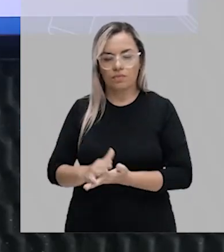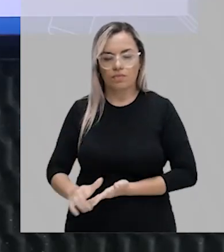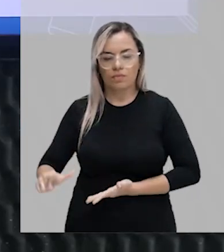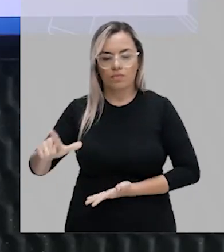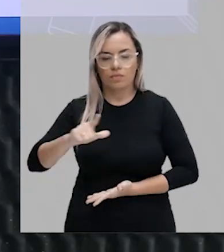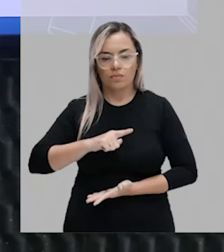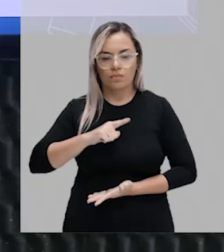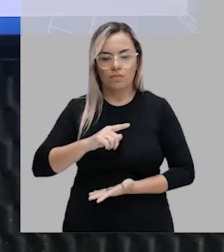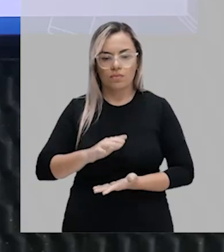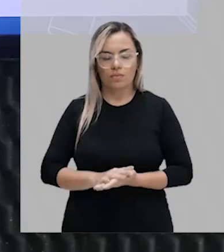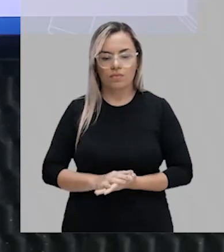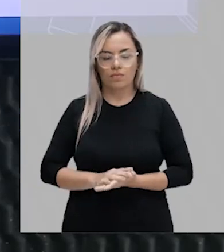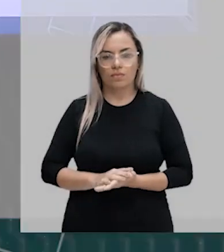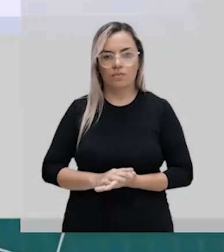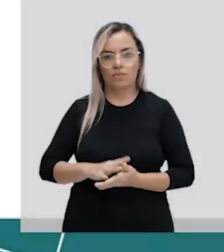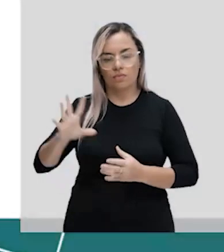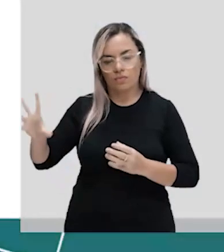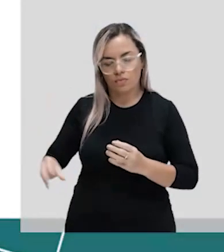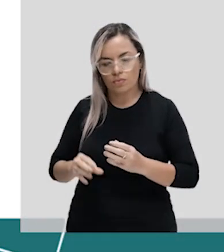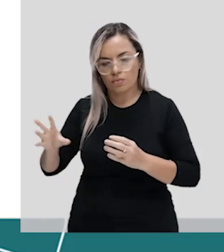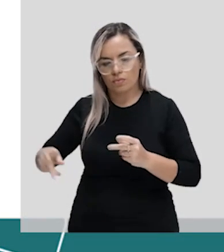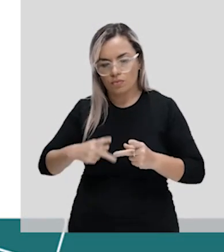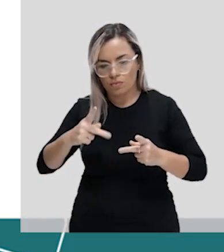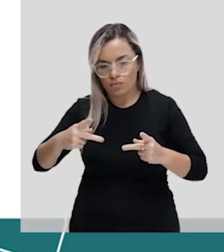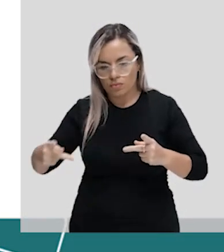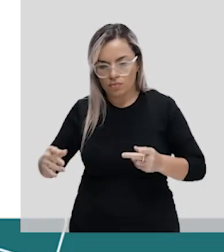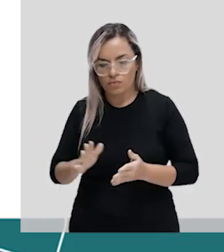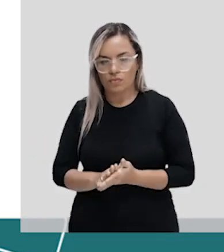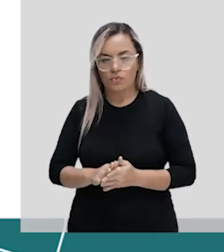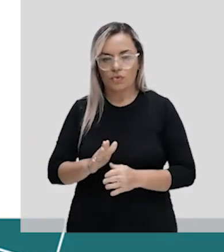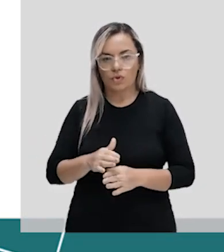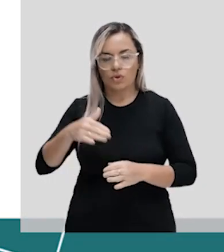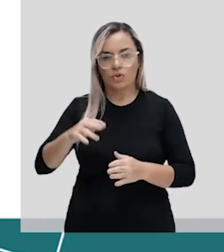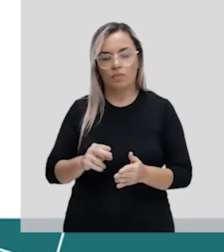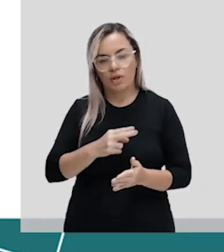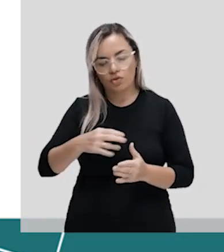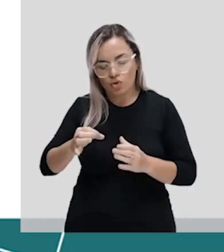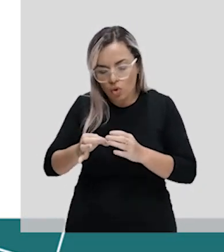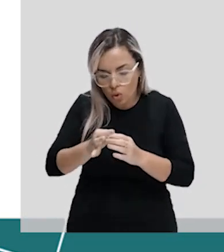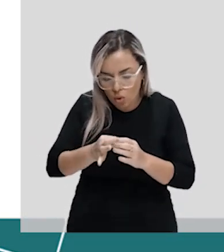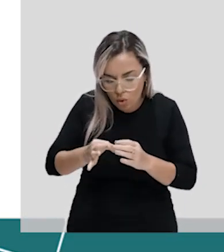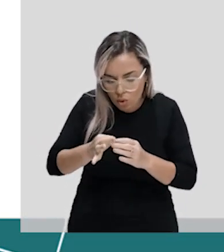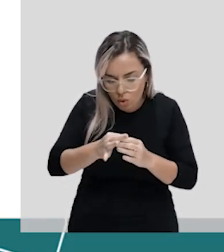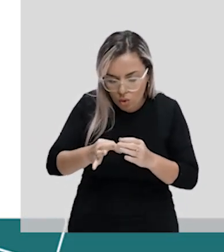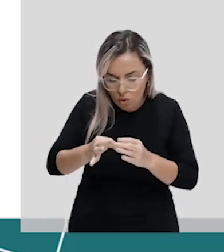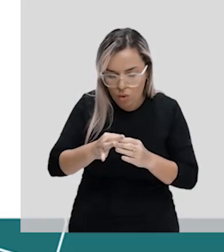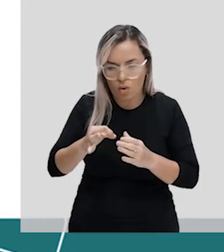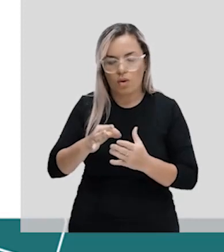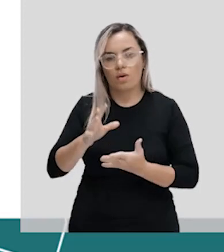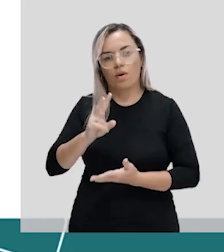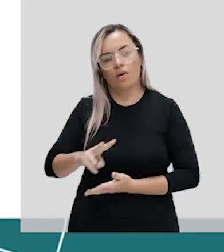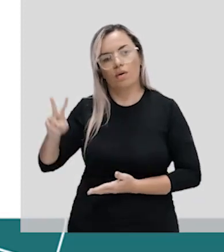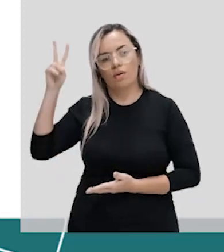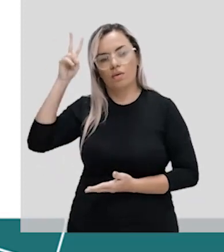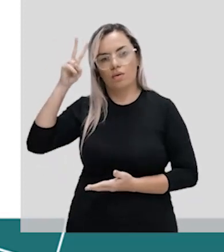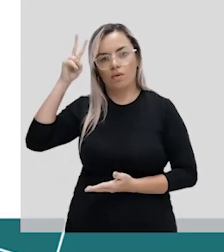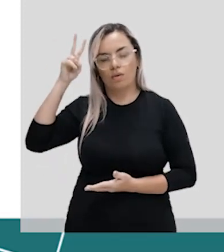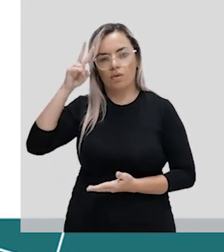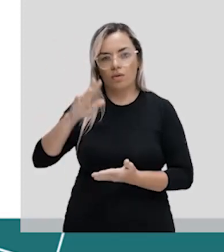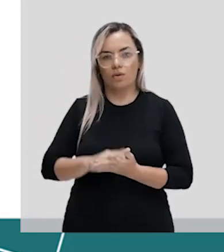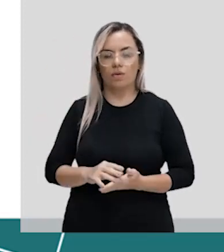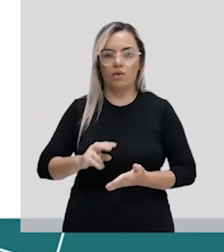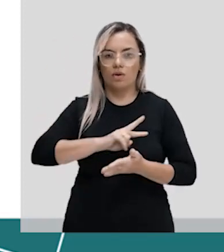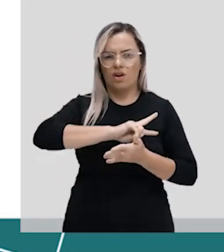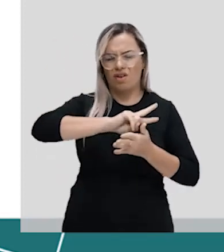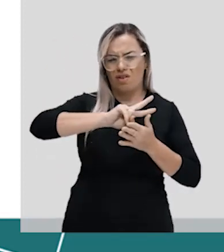aglomerados proteicos. Então, ó, são chamados de coacervados, tá? Vamos lembrar que os coacervados são